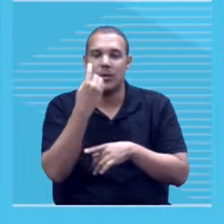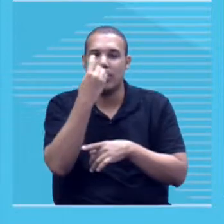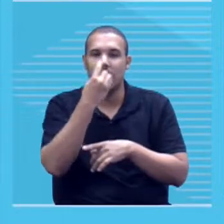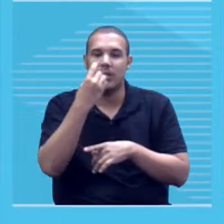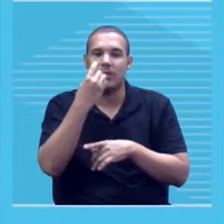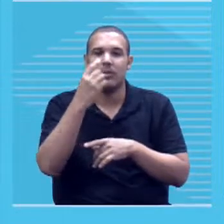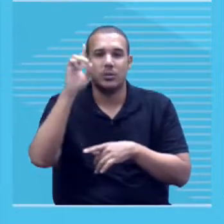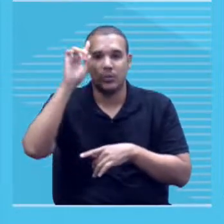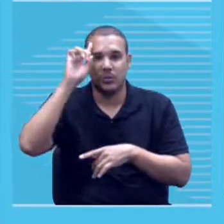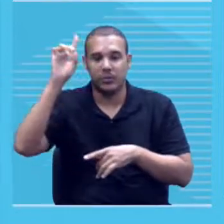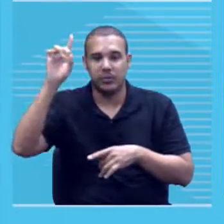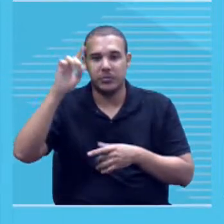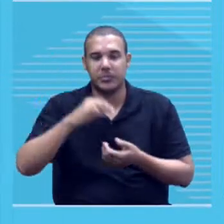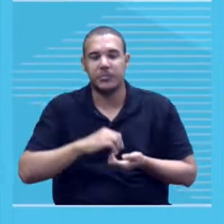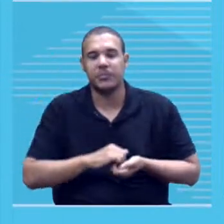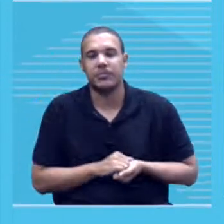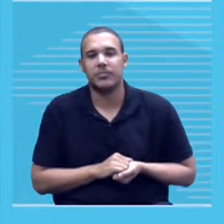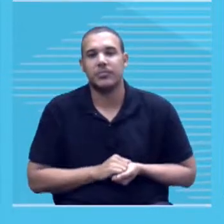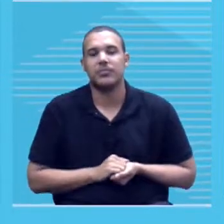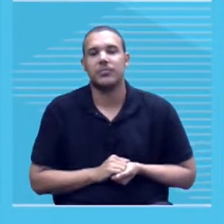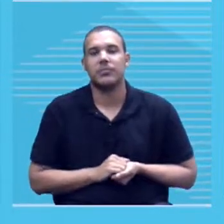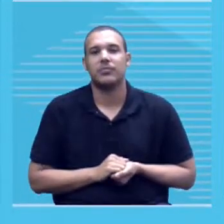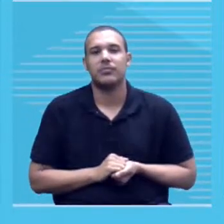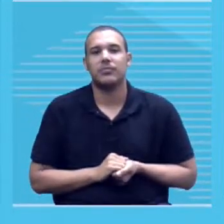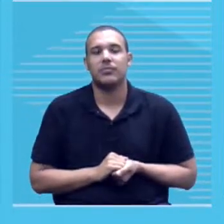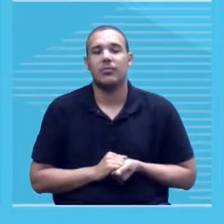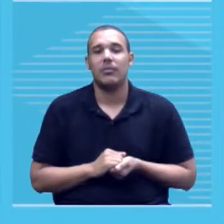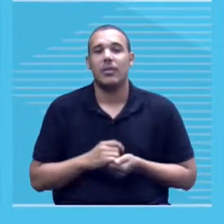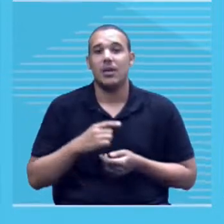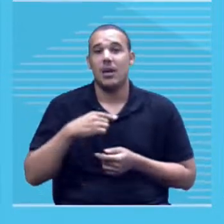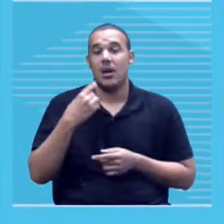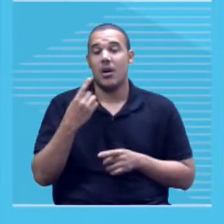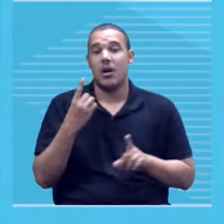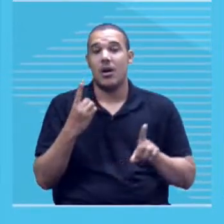Beleza? Tá. Próximo ponto é achar a